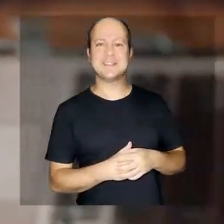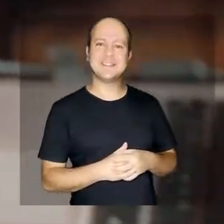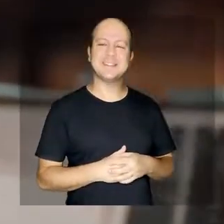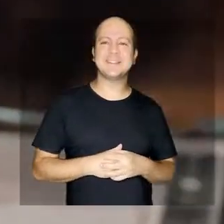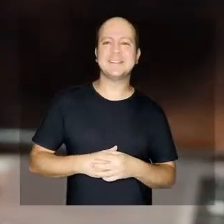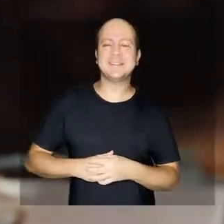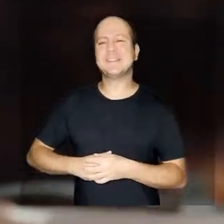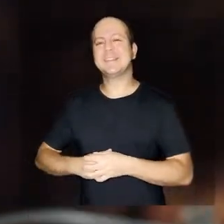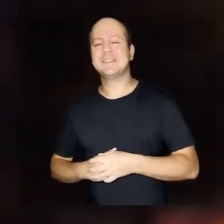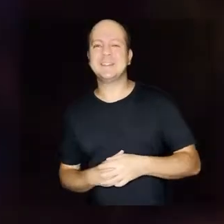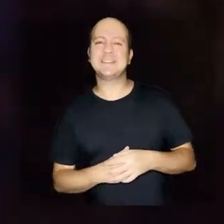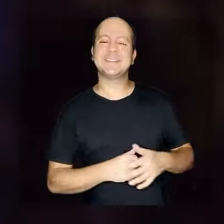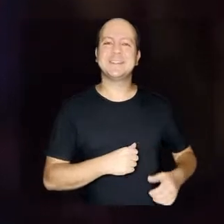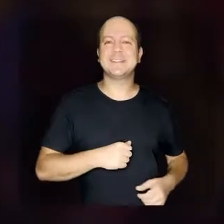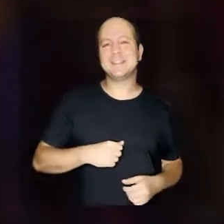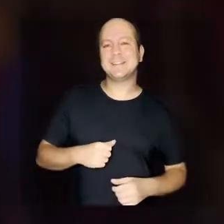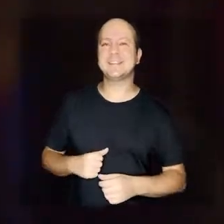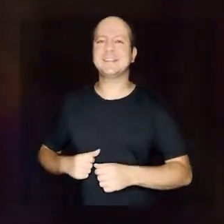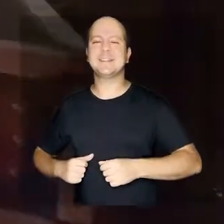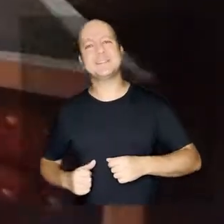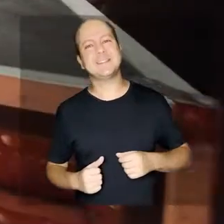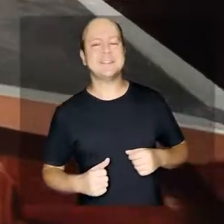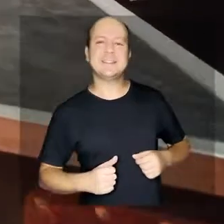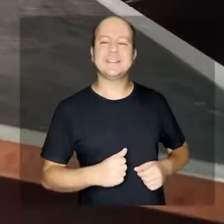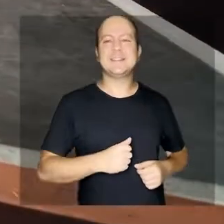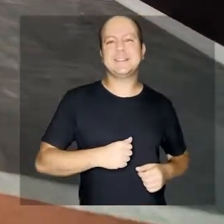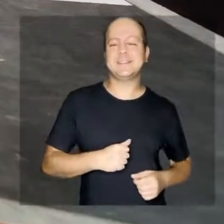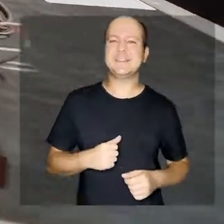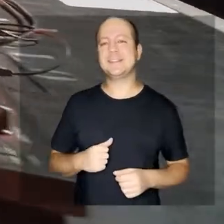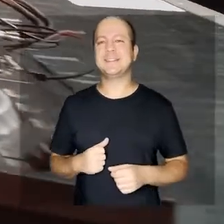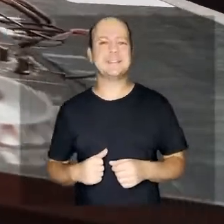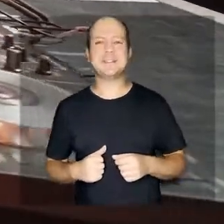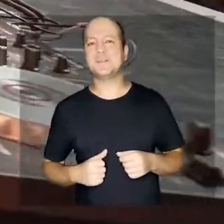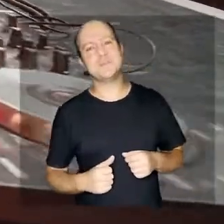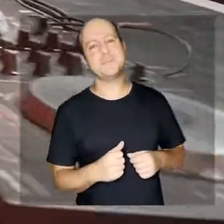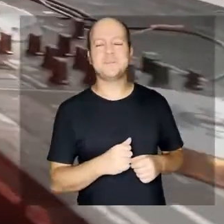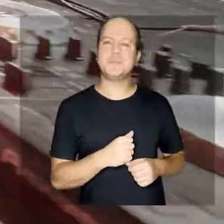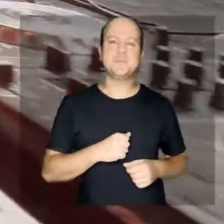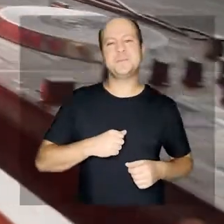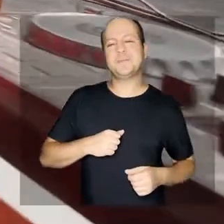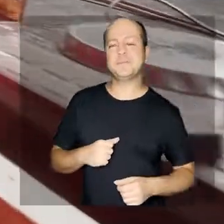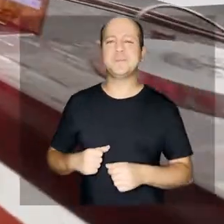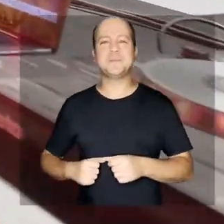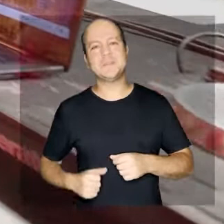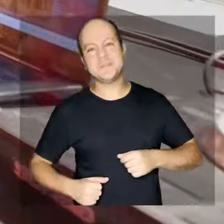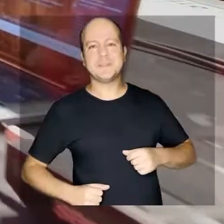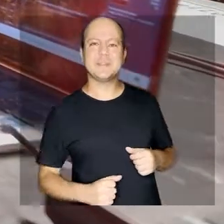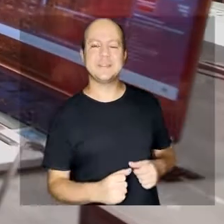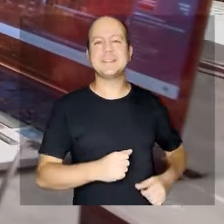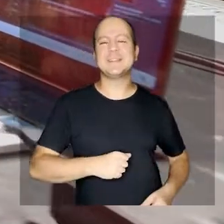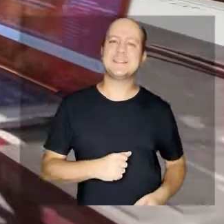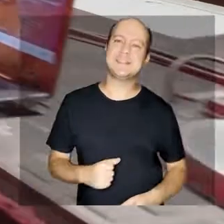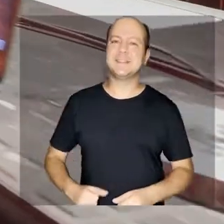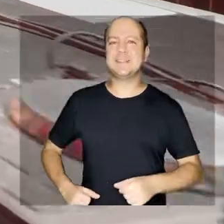aí no Brasil no comando da mesa de som a jovem dos cabelos cacheados ela usa boné agasalho vermelho blusa branca e calça jeans em